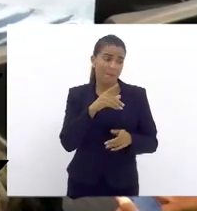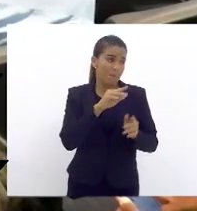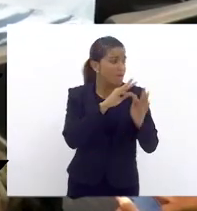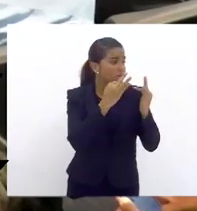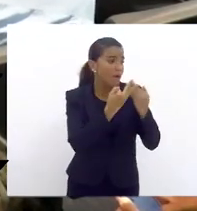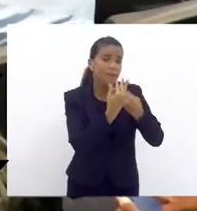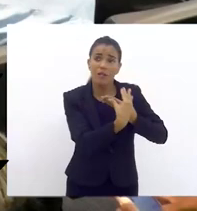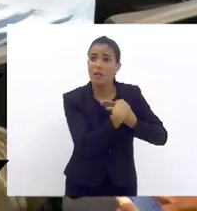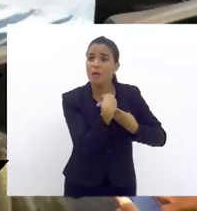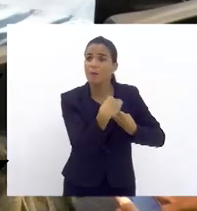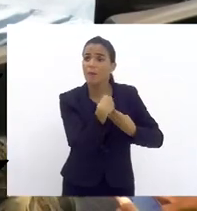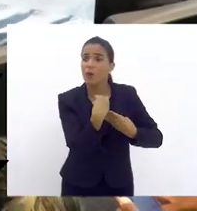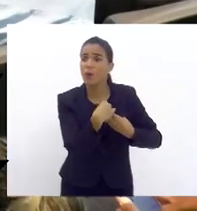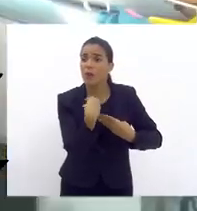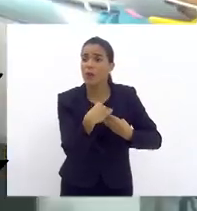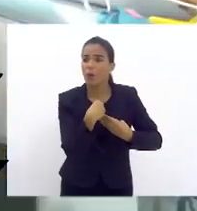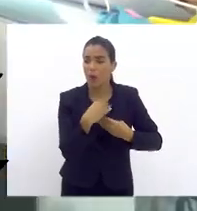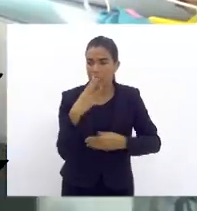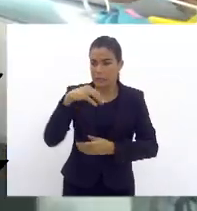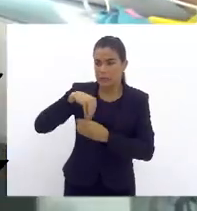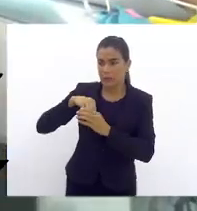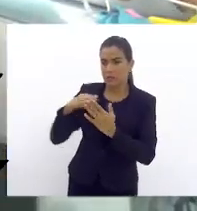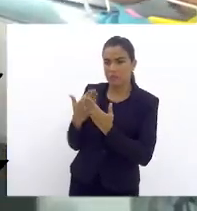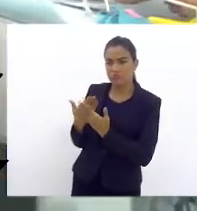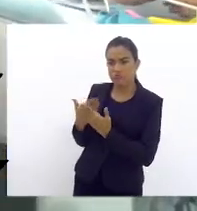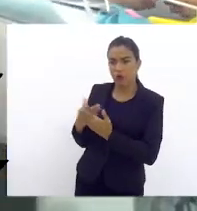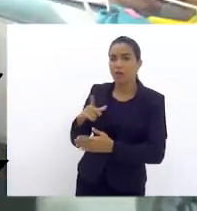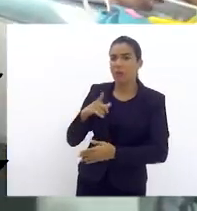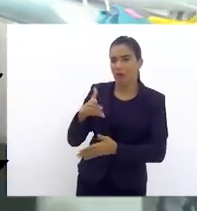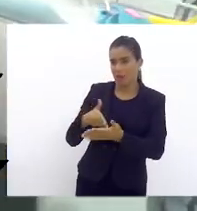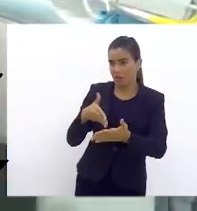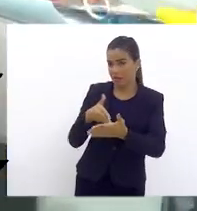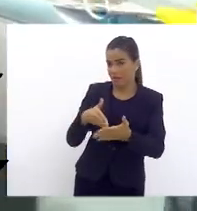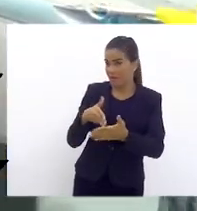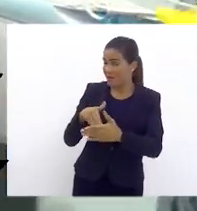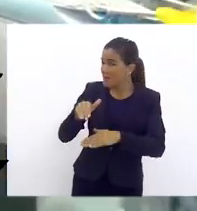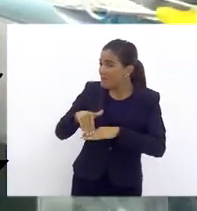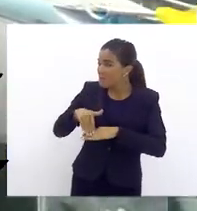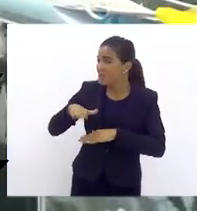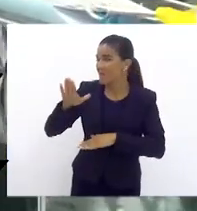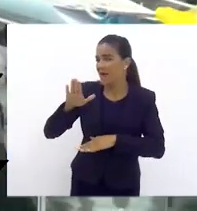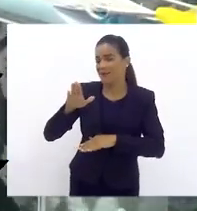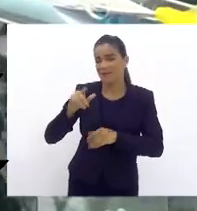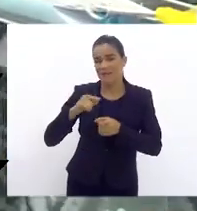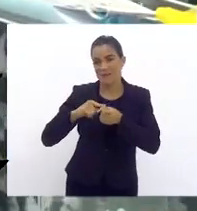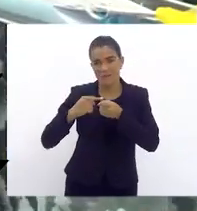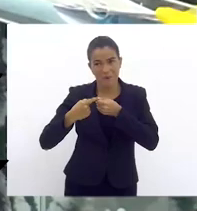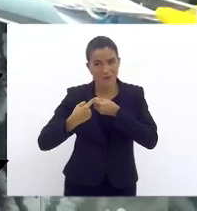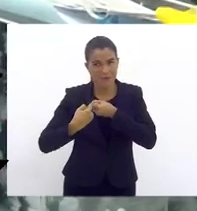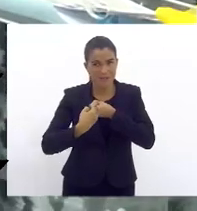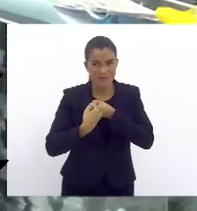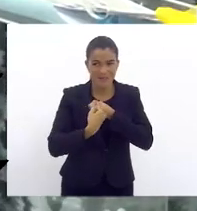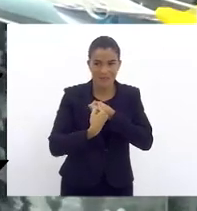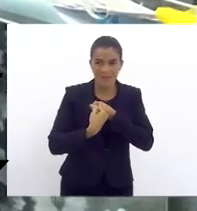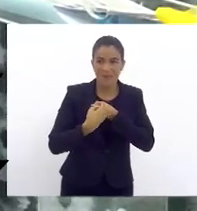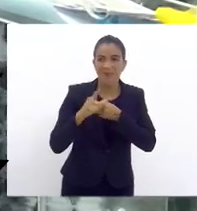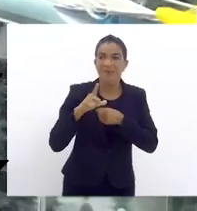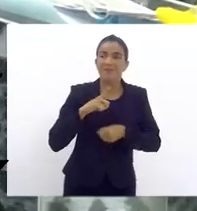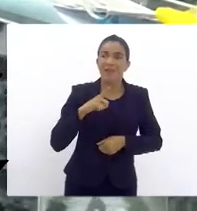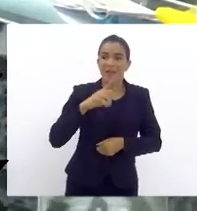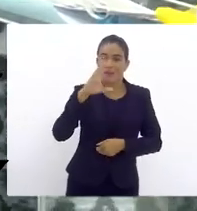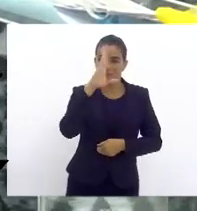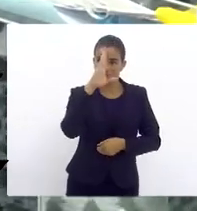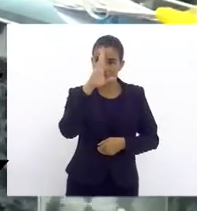então dentro das escolas existem um grande impedimento ainda mais em municípios que tem essa